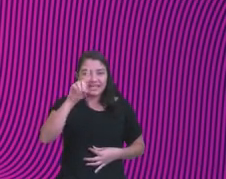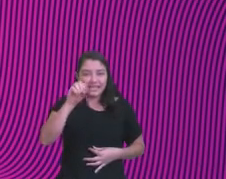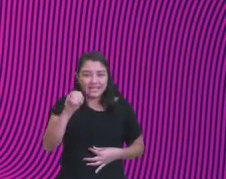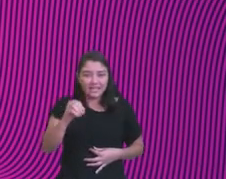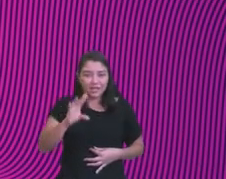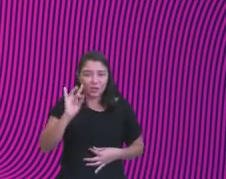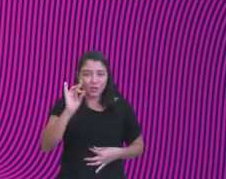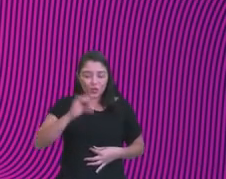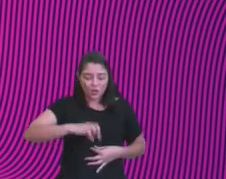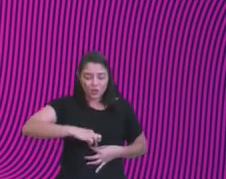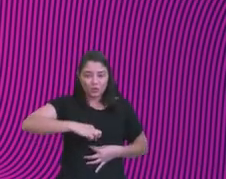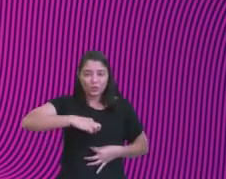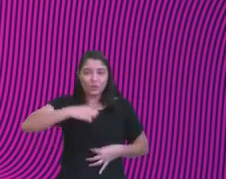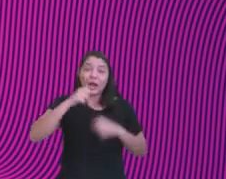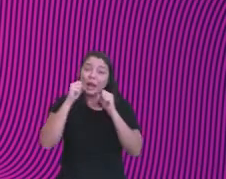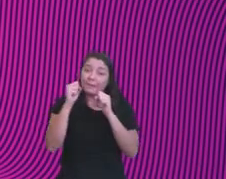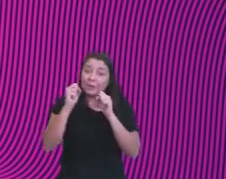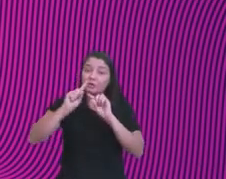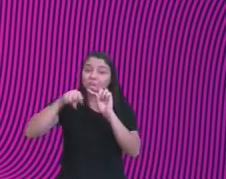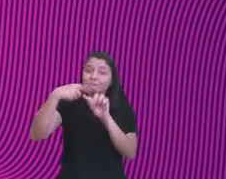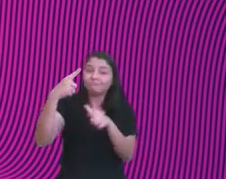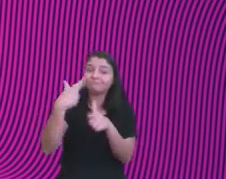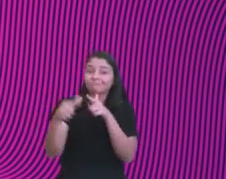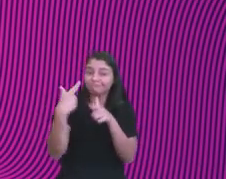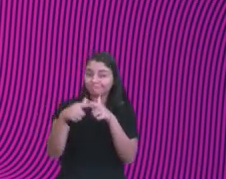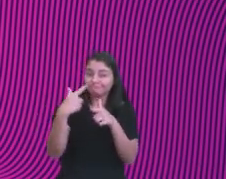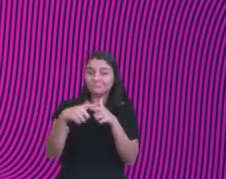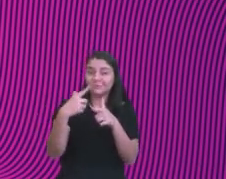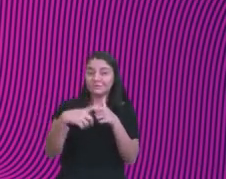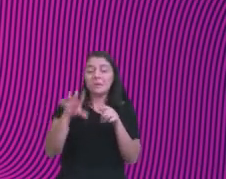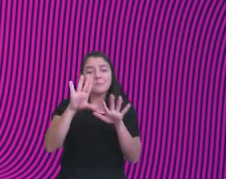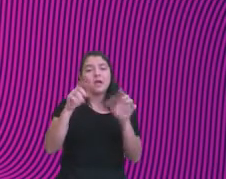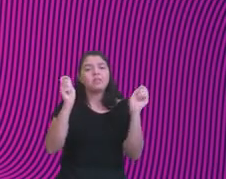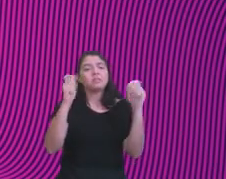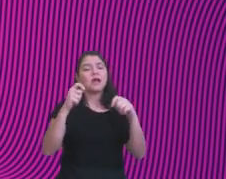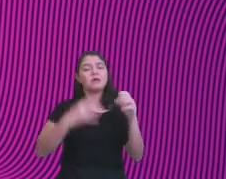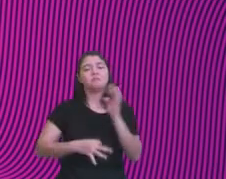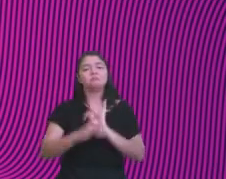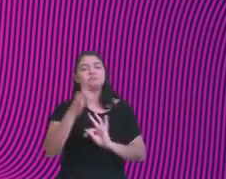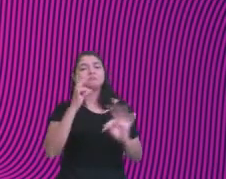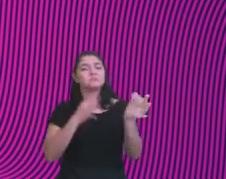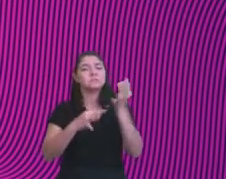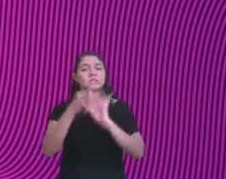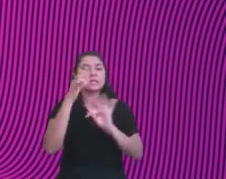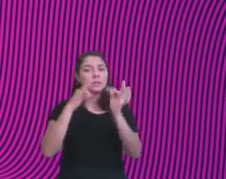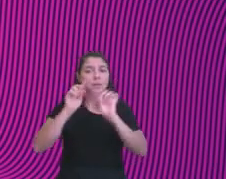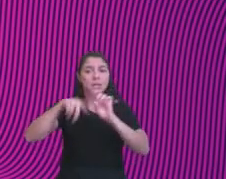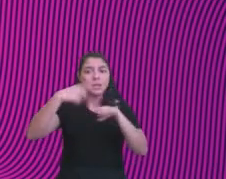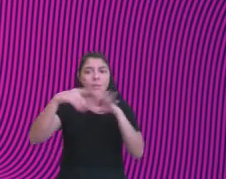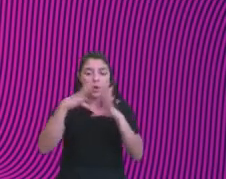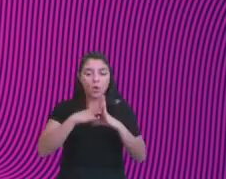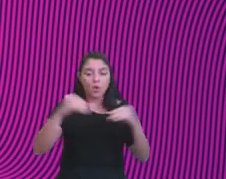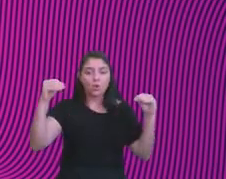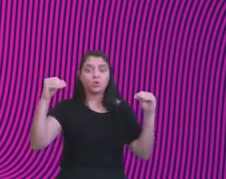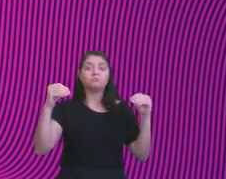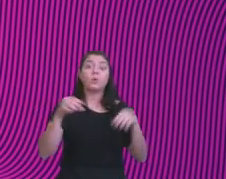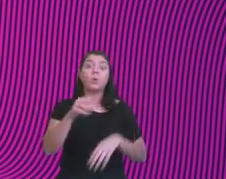lesão super adequada para o tratamento, com tamanho pequeno, com uma chance de cura completa muito alta, quase de 100%.